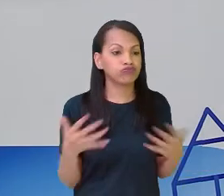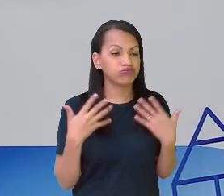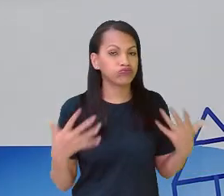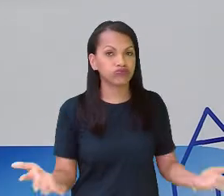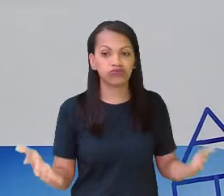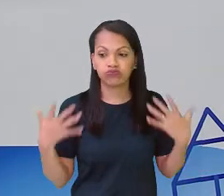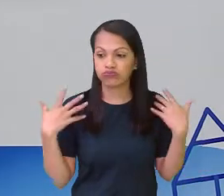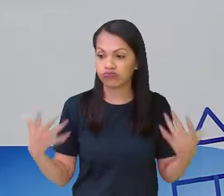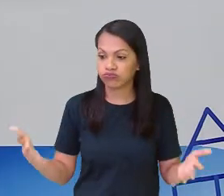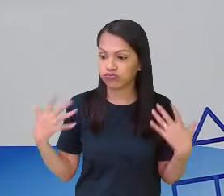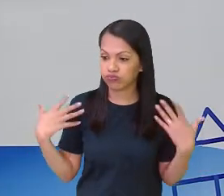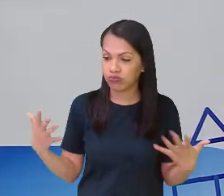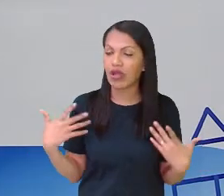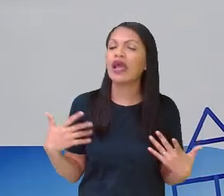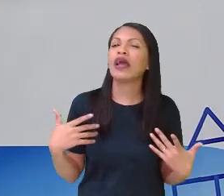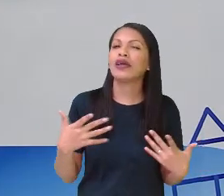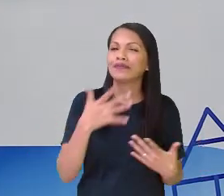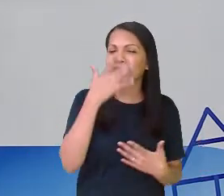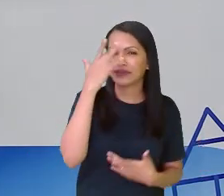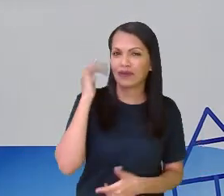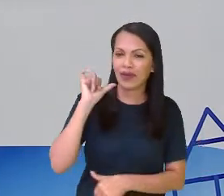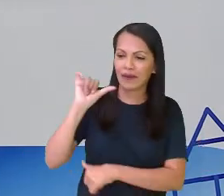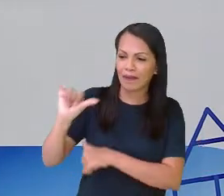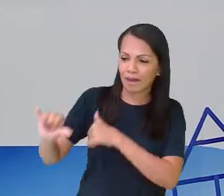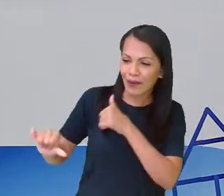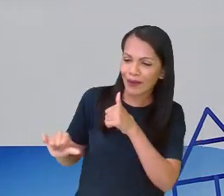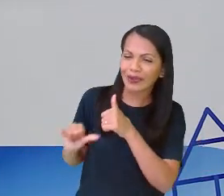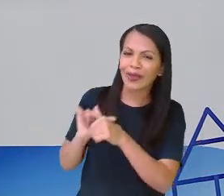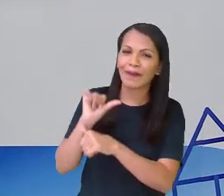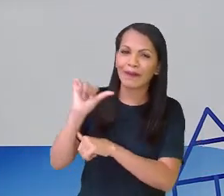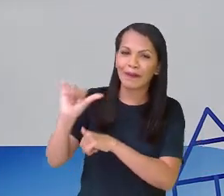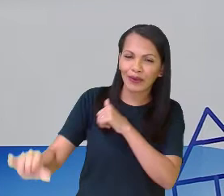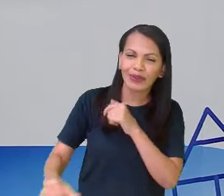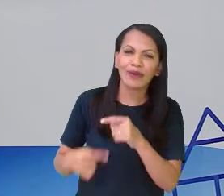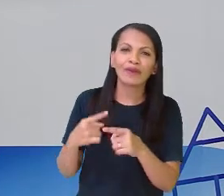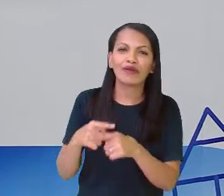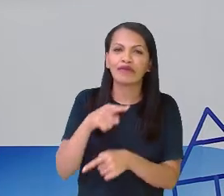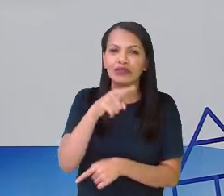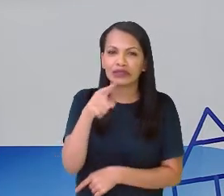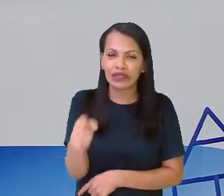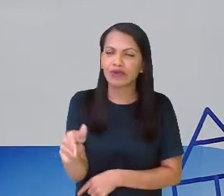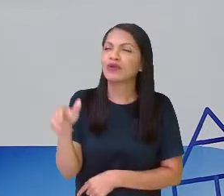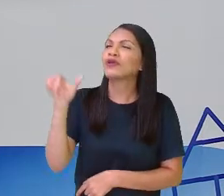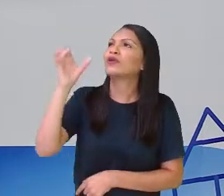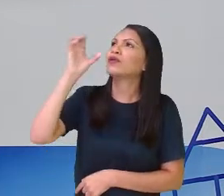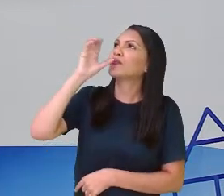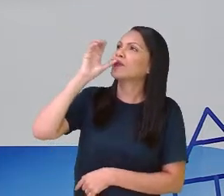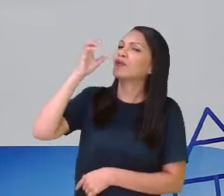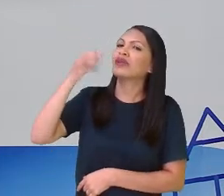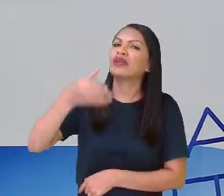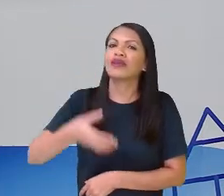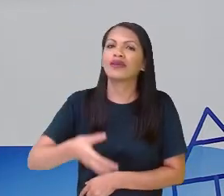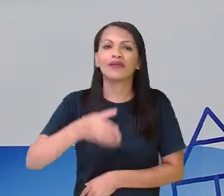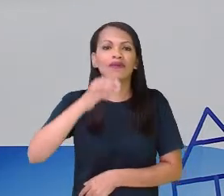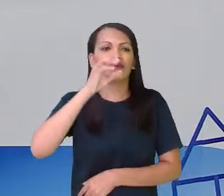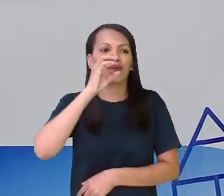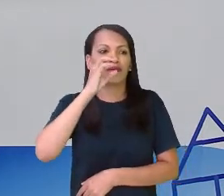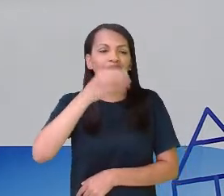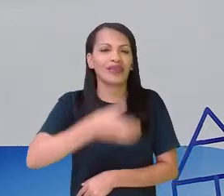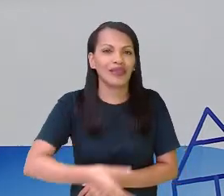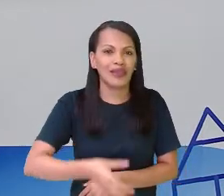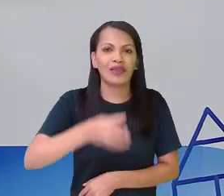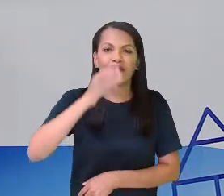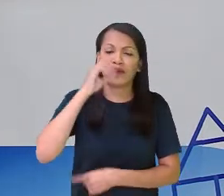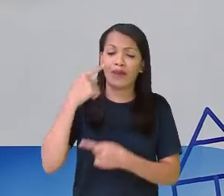vezes esse garrafão na sua escola, né? É, eu sei, porque vocês tomam mais água do que o normal. Pois fique